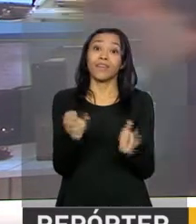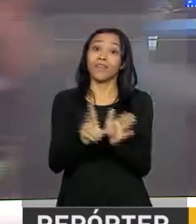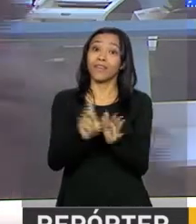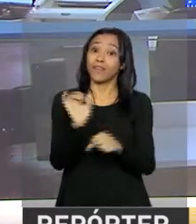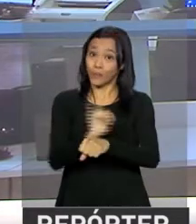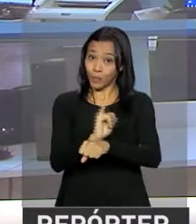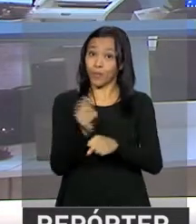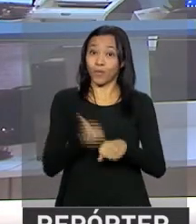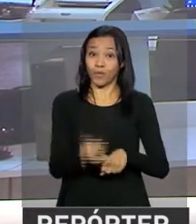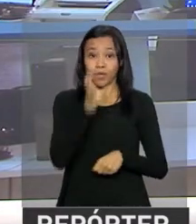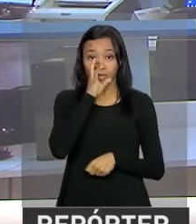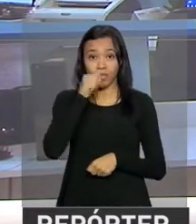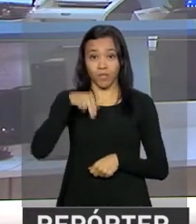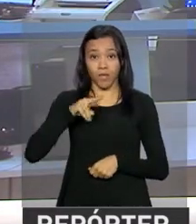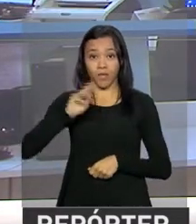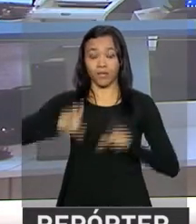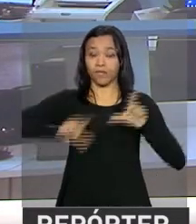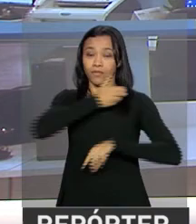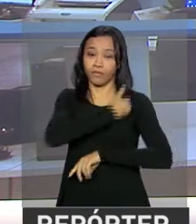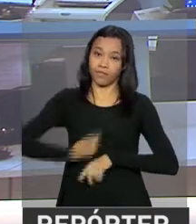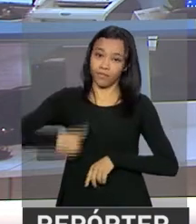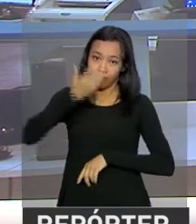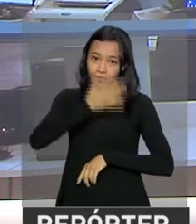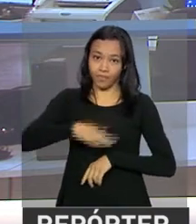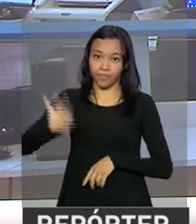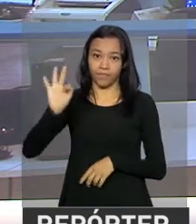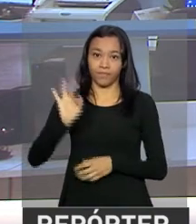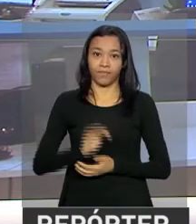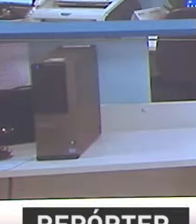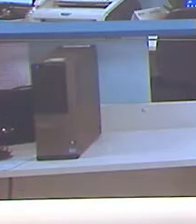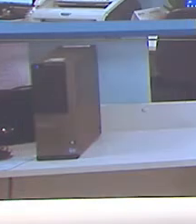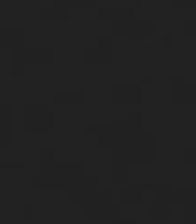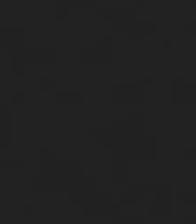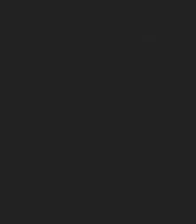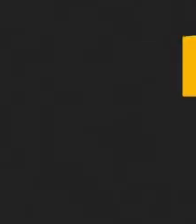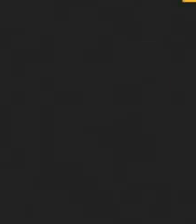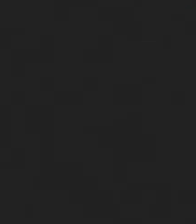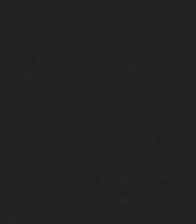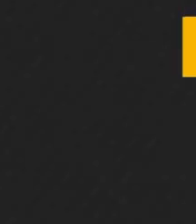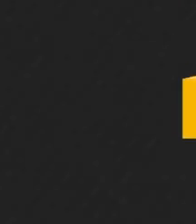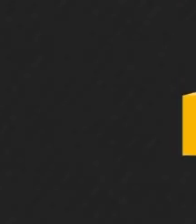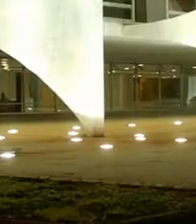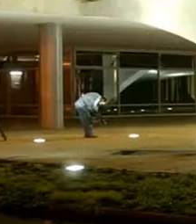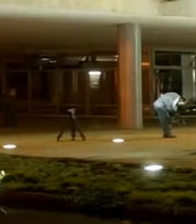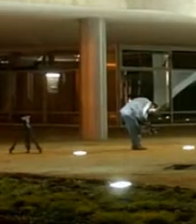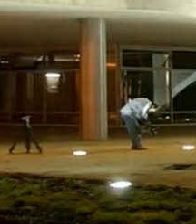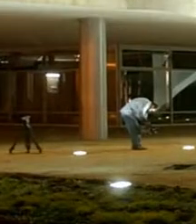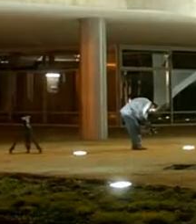YouTube. Continue com a gente aqui na NBR, a TV do Governo Federal. We'll be right back.